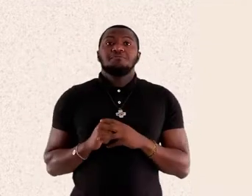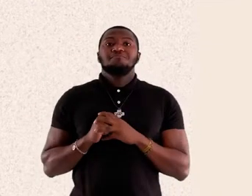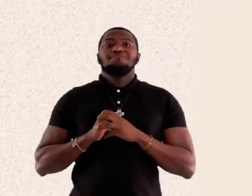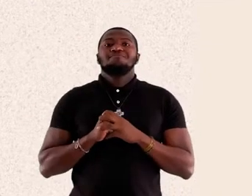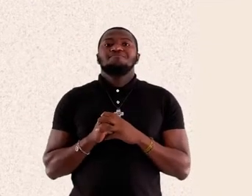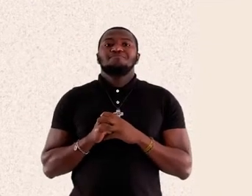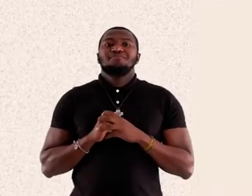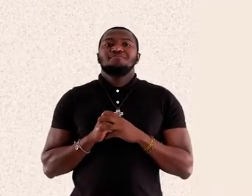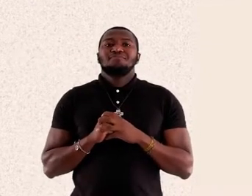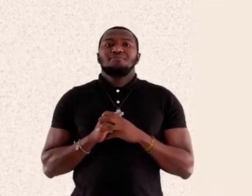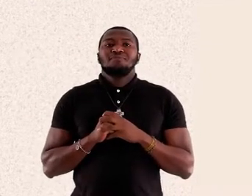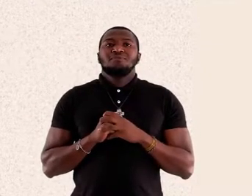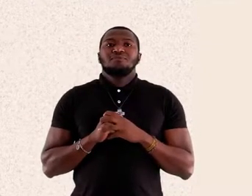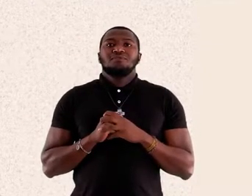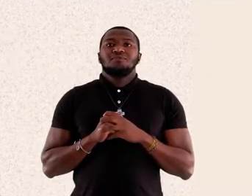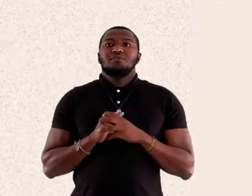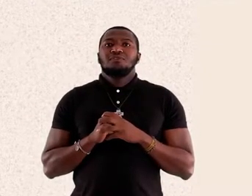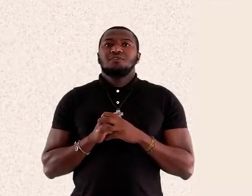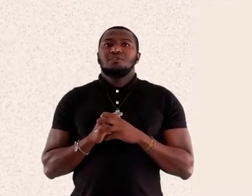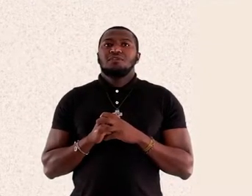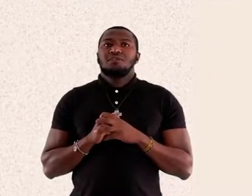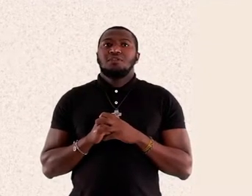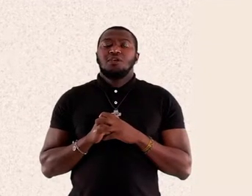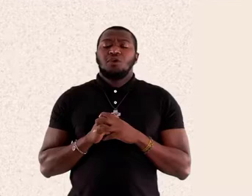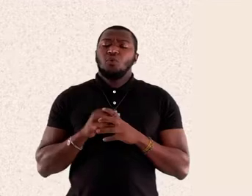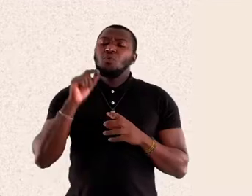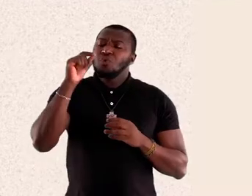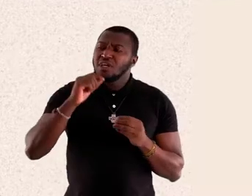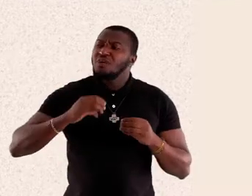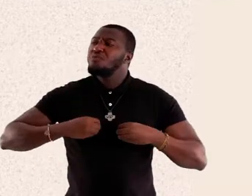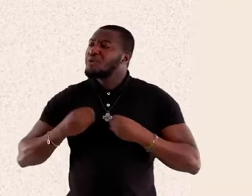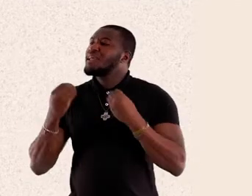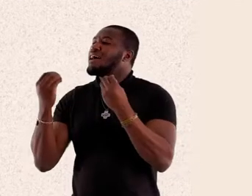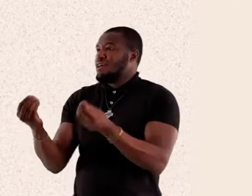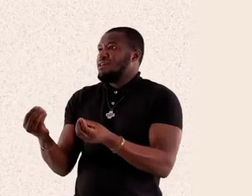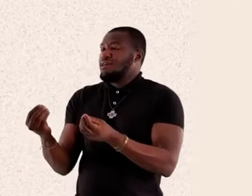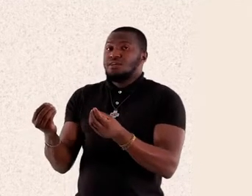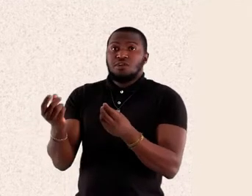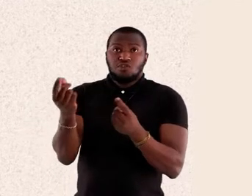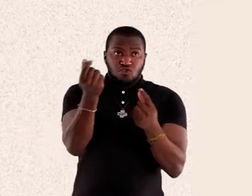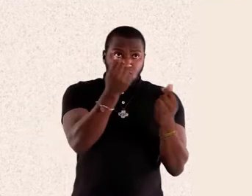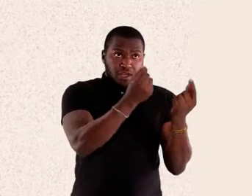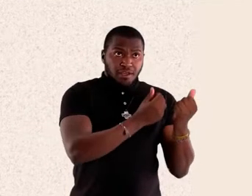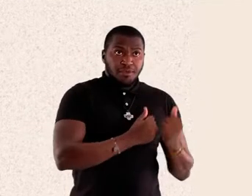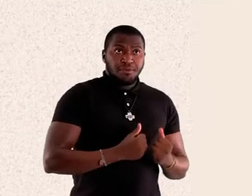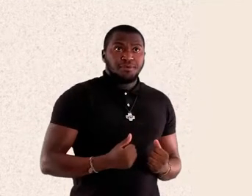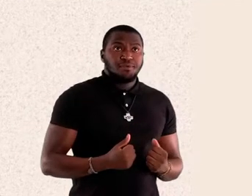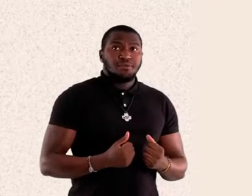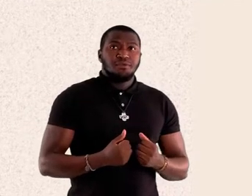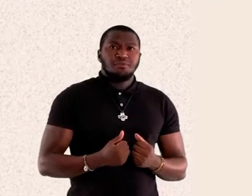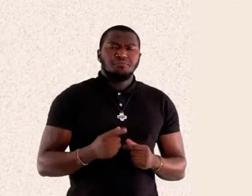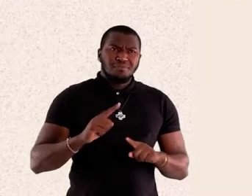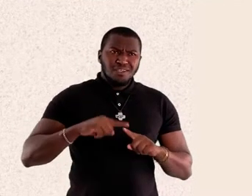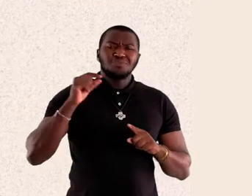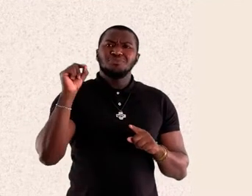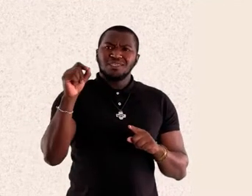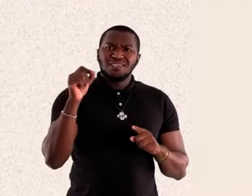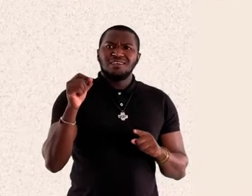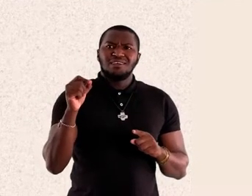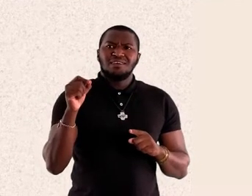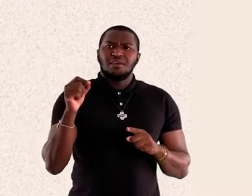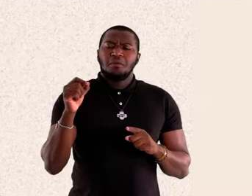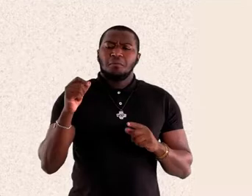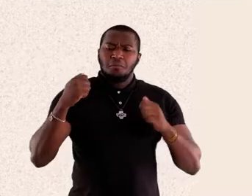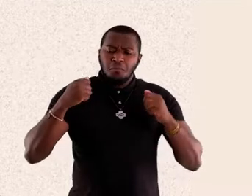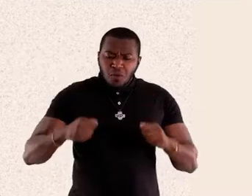eu vou dar recompensa financeira mas o que mais como engajo